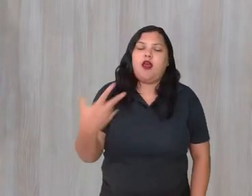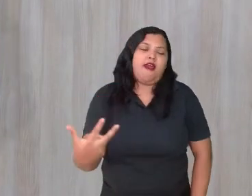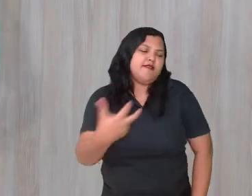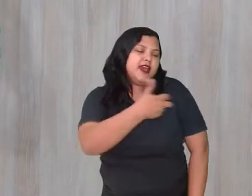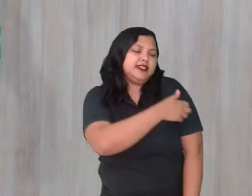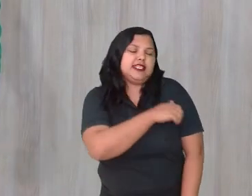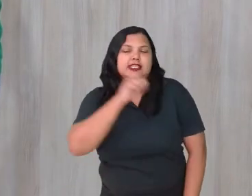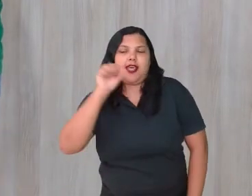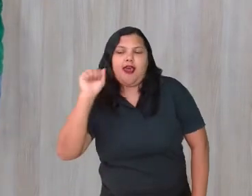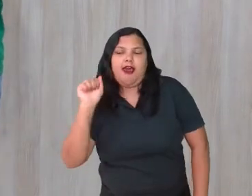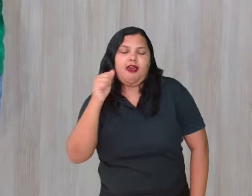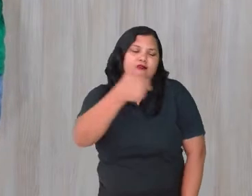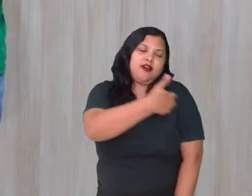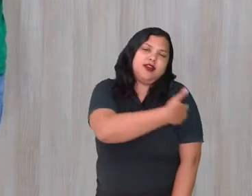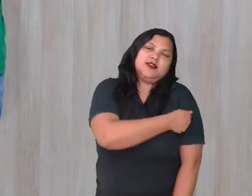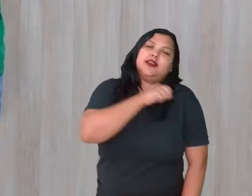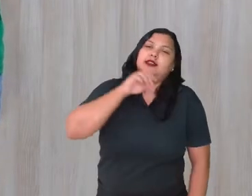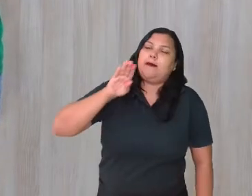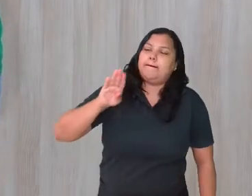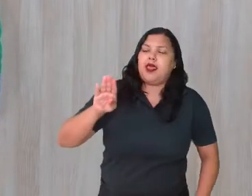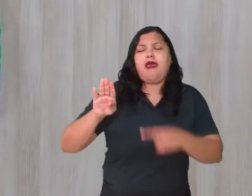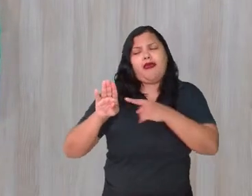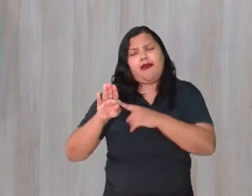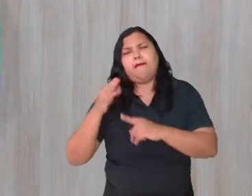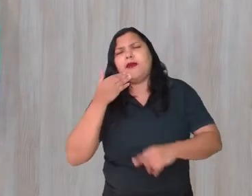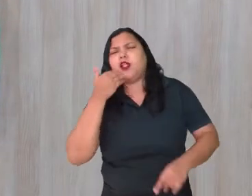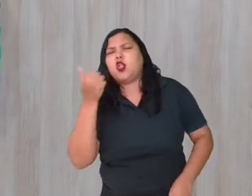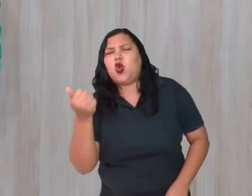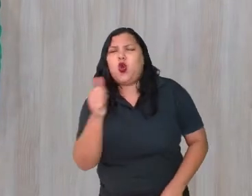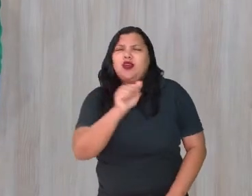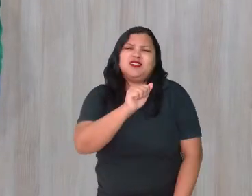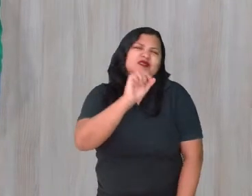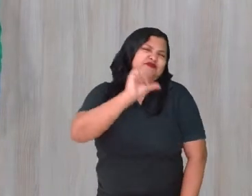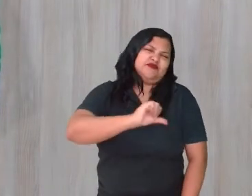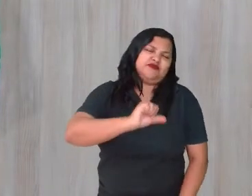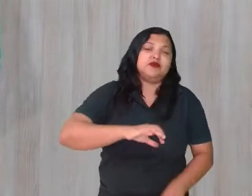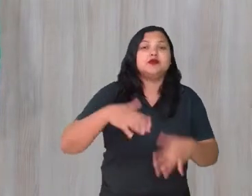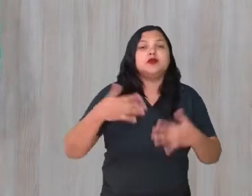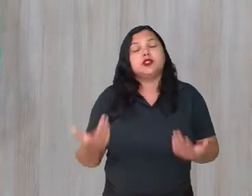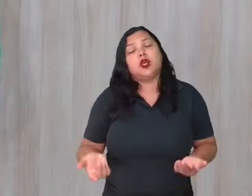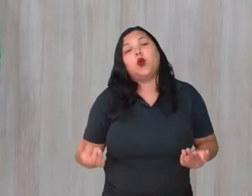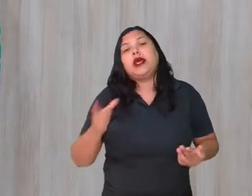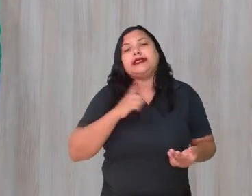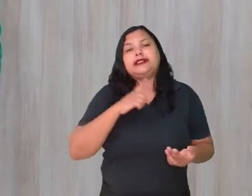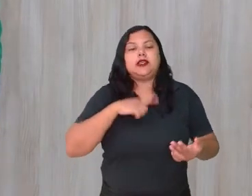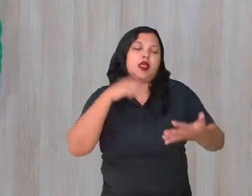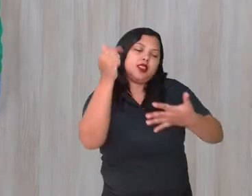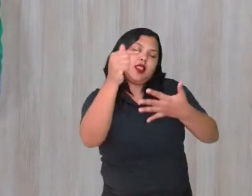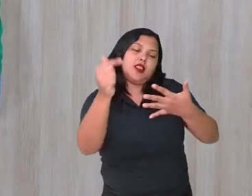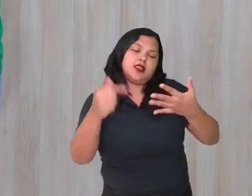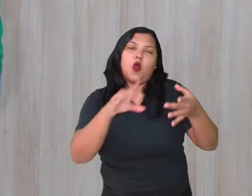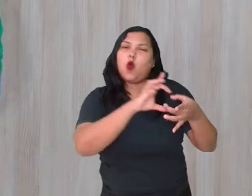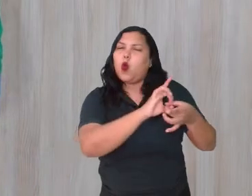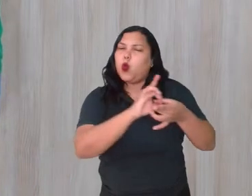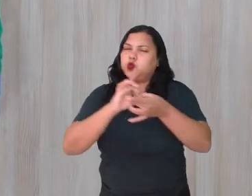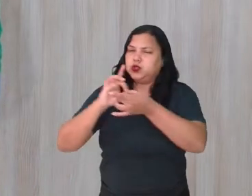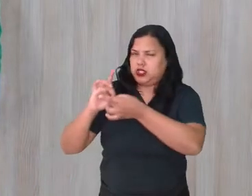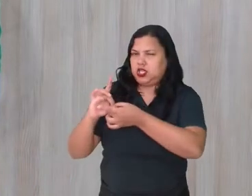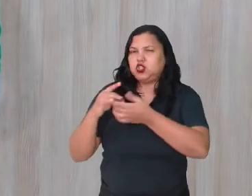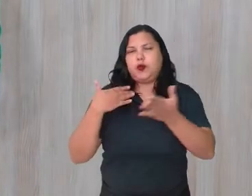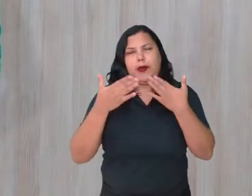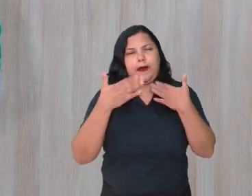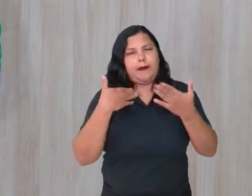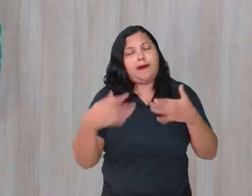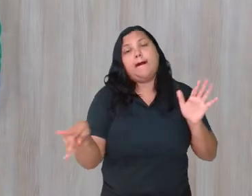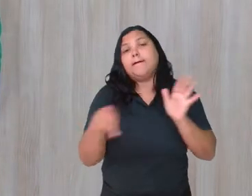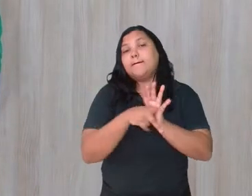vacina B, a vacina C, essa tem mais chance, essa tem menos chance. Ou seja, existia todo uma discussão,